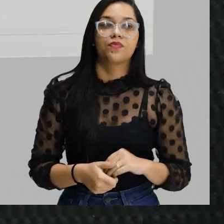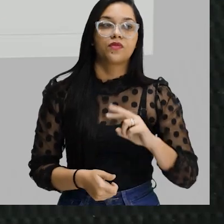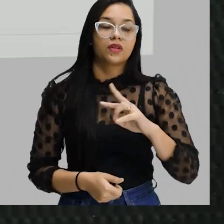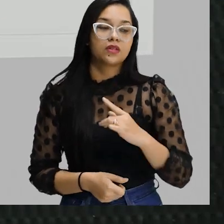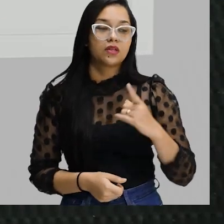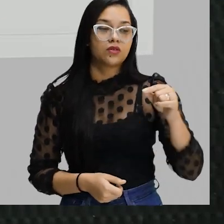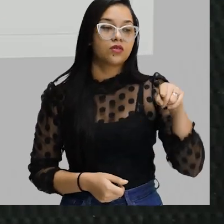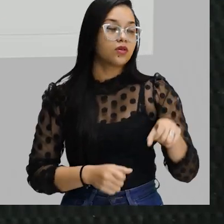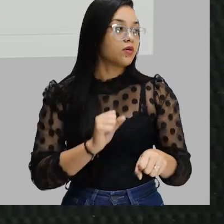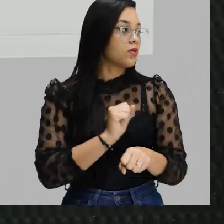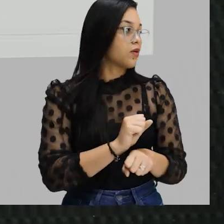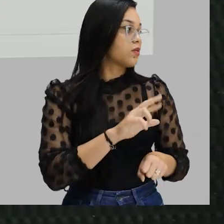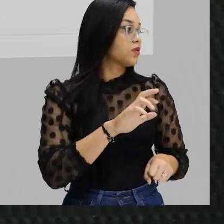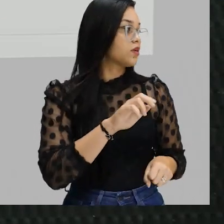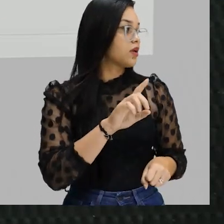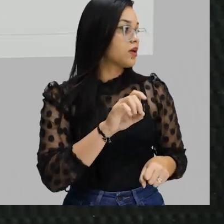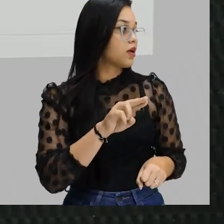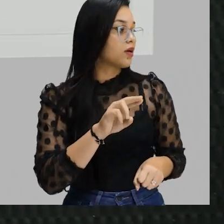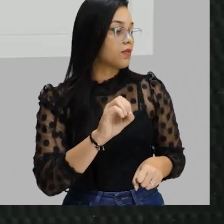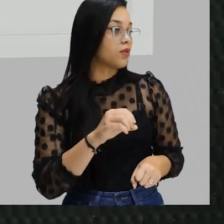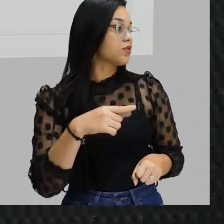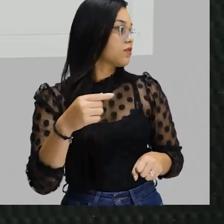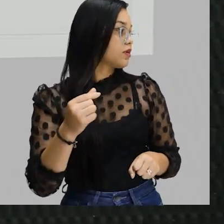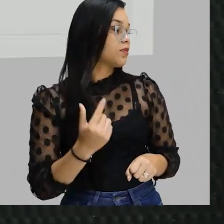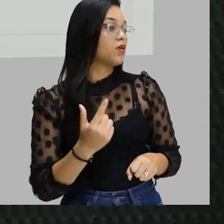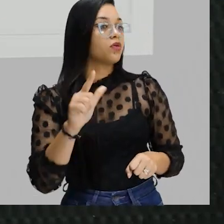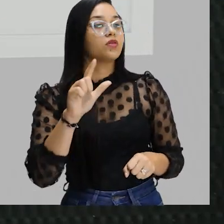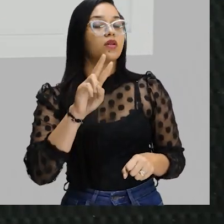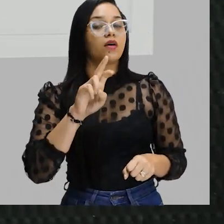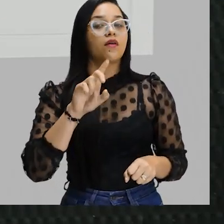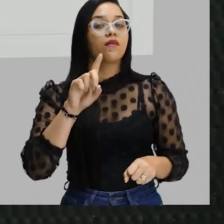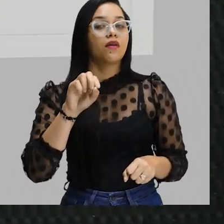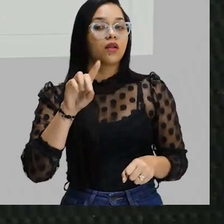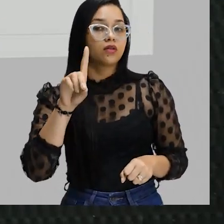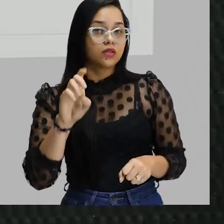sair do seu estado de repouso para uma outra velocidade.